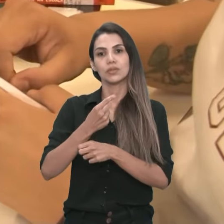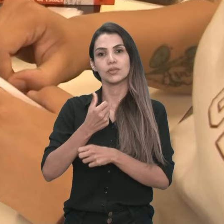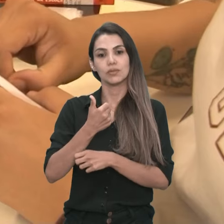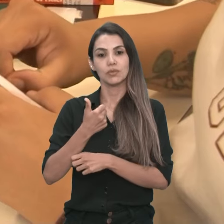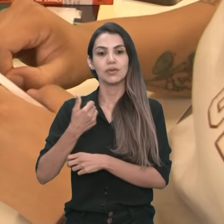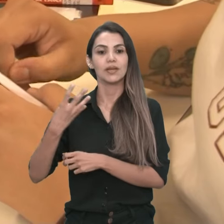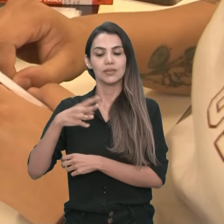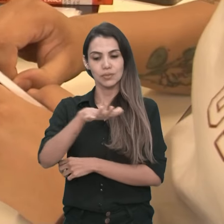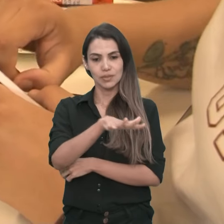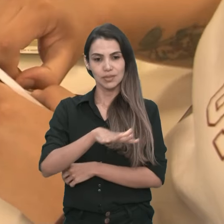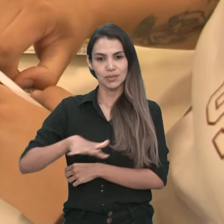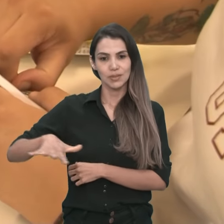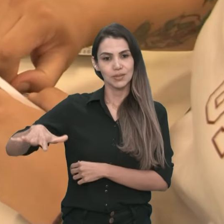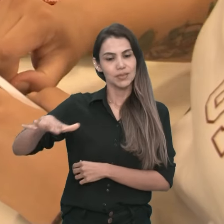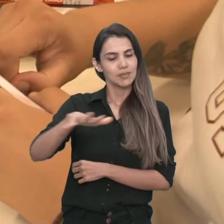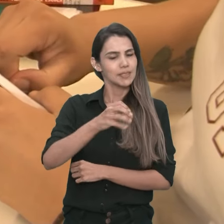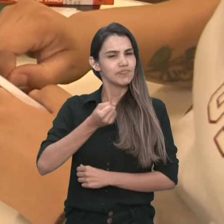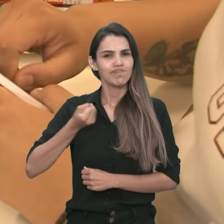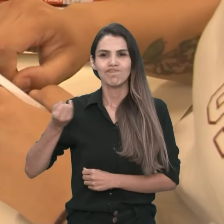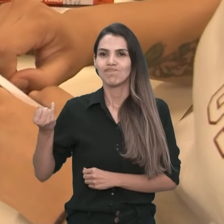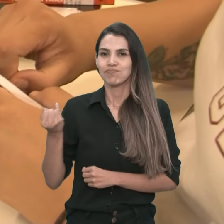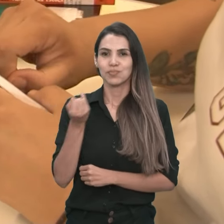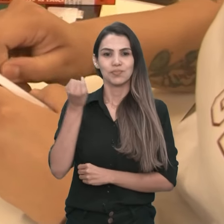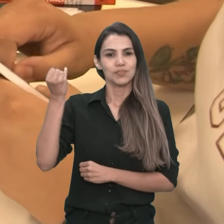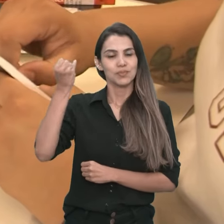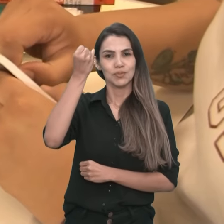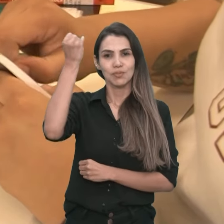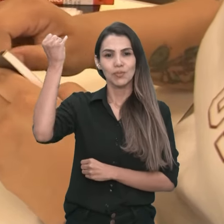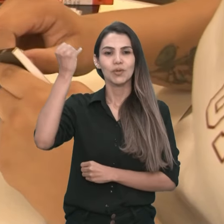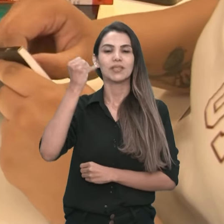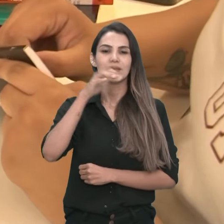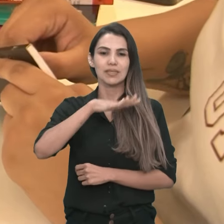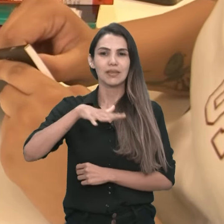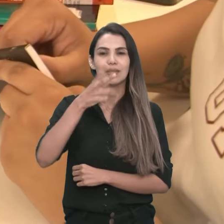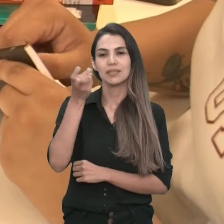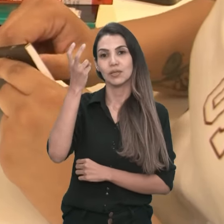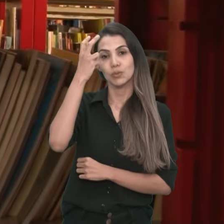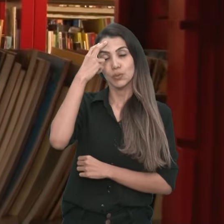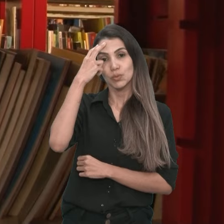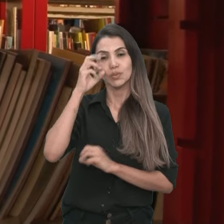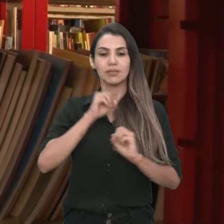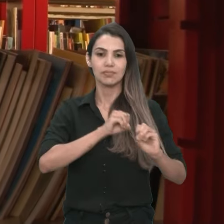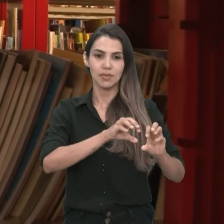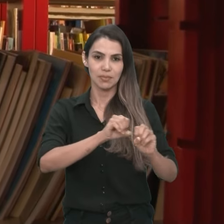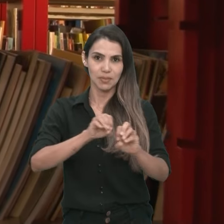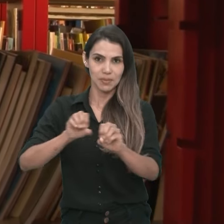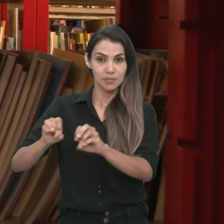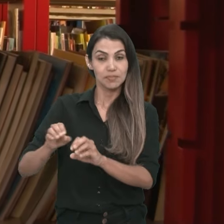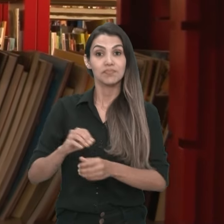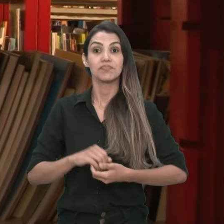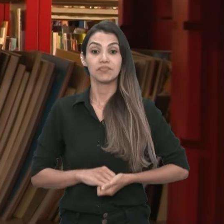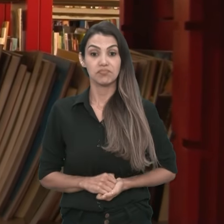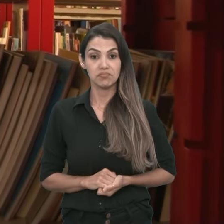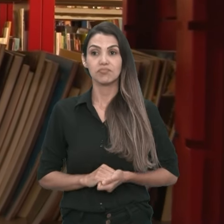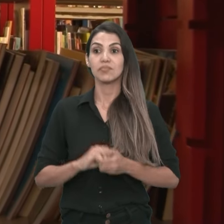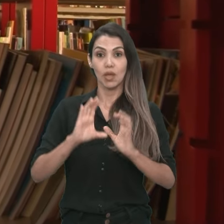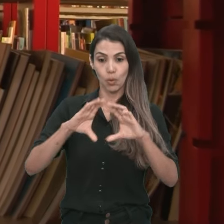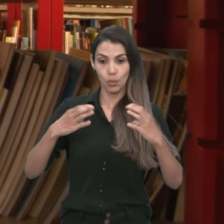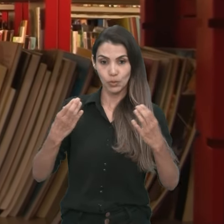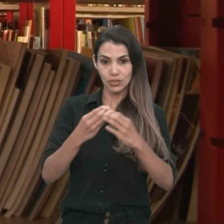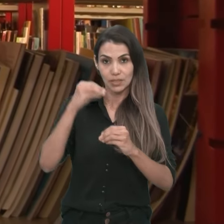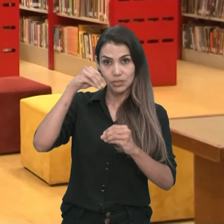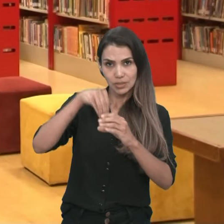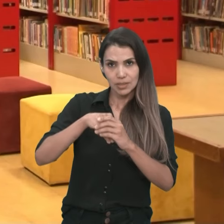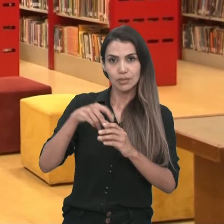tornou-se um espaço essencial para o desenvolvimento Cultural e Educacional até atendendo tanto a comunidade acadêmica da